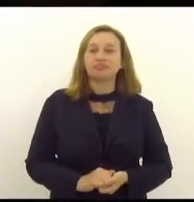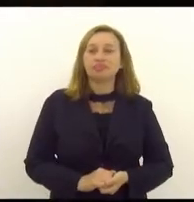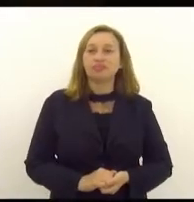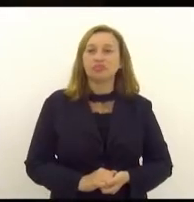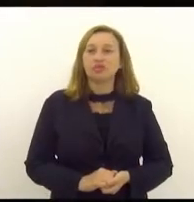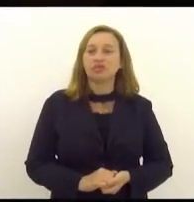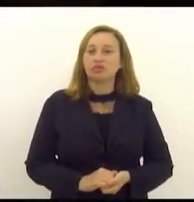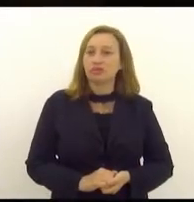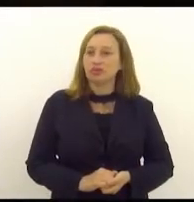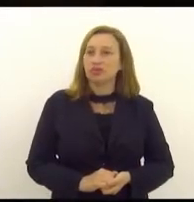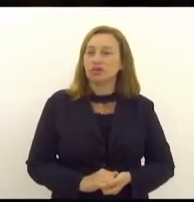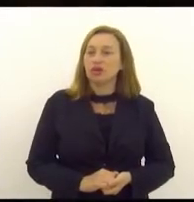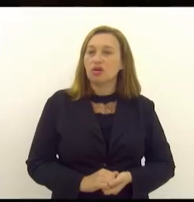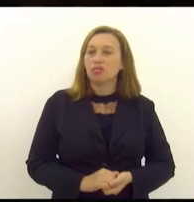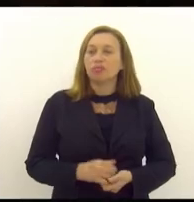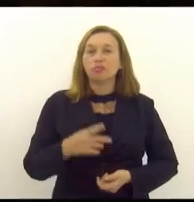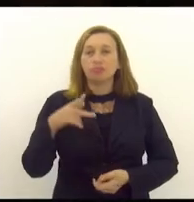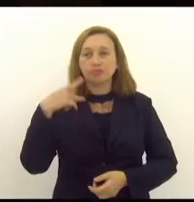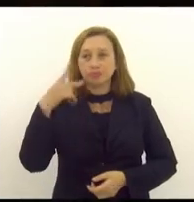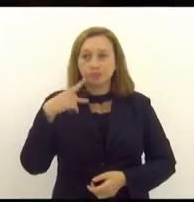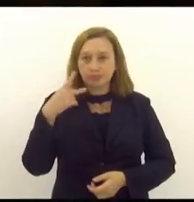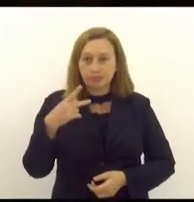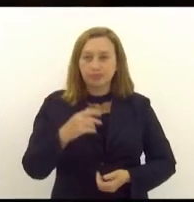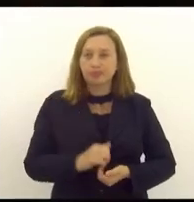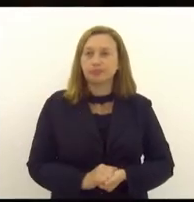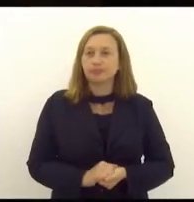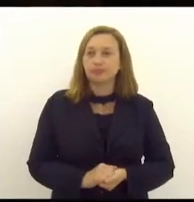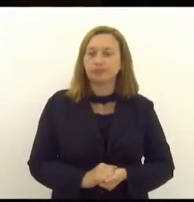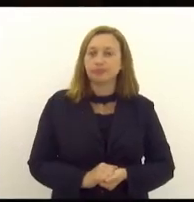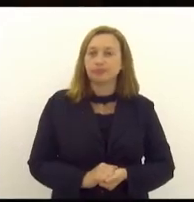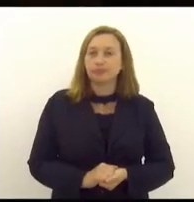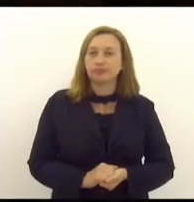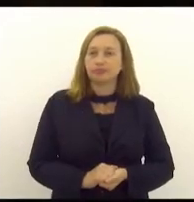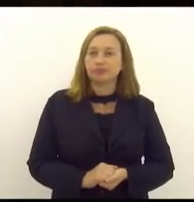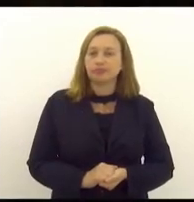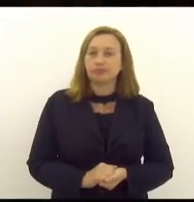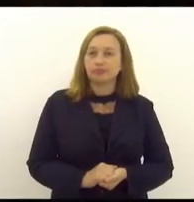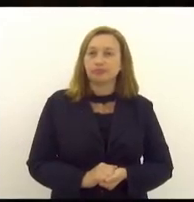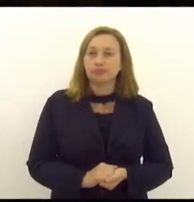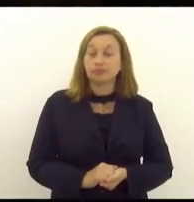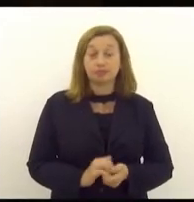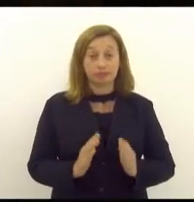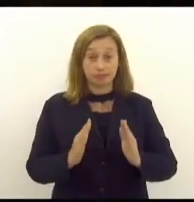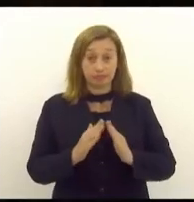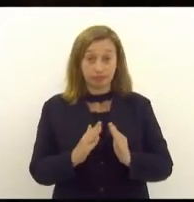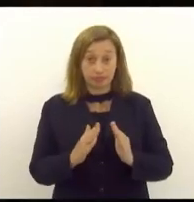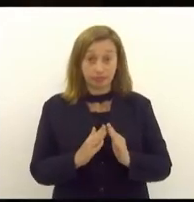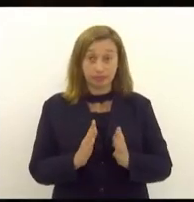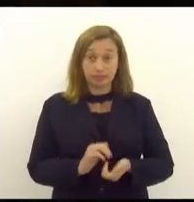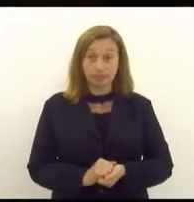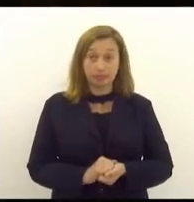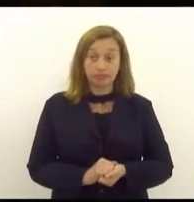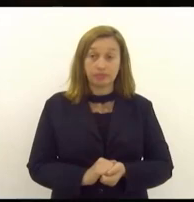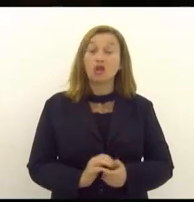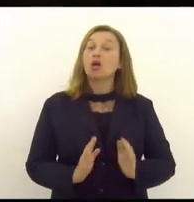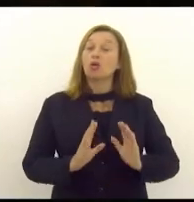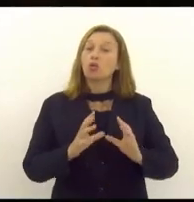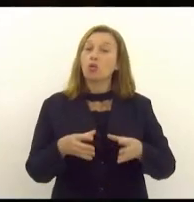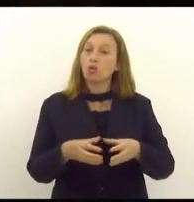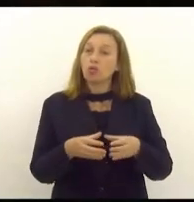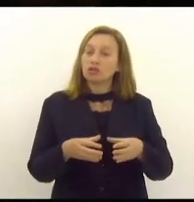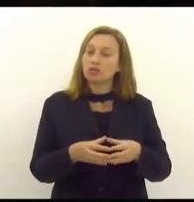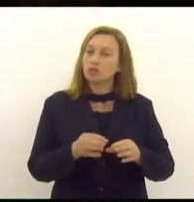de cunho político eleitoral alto promoção que essa casa através da comissão de educação